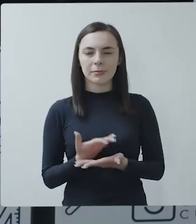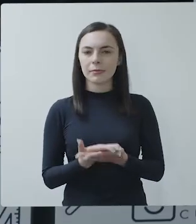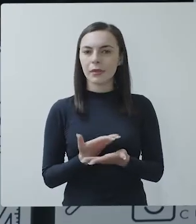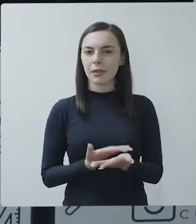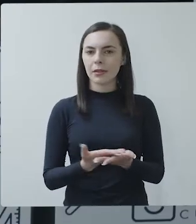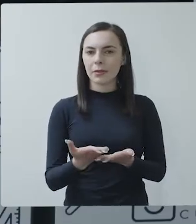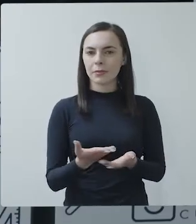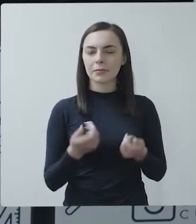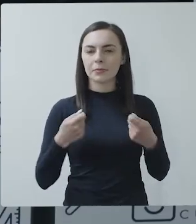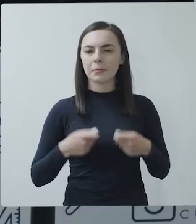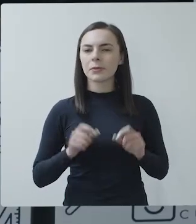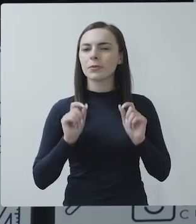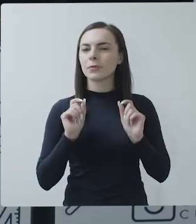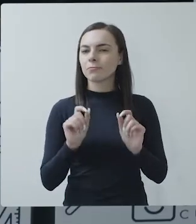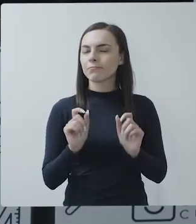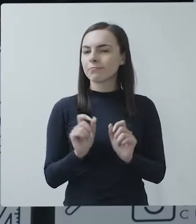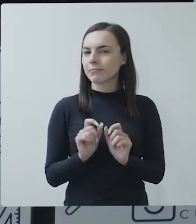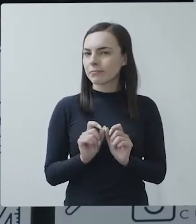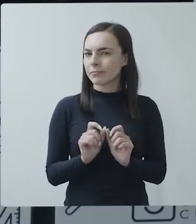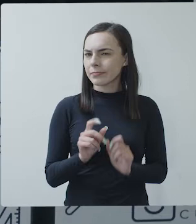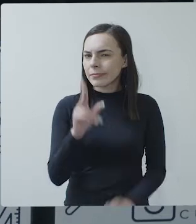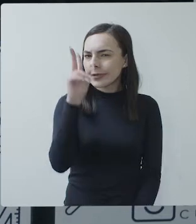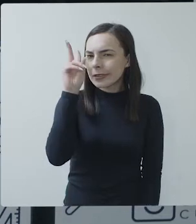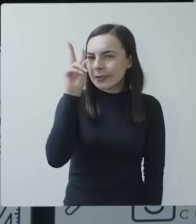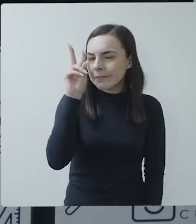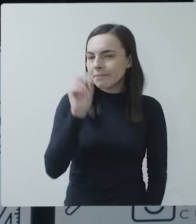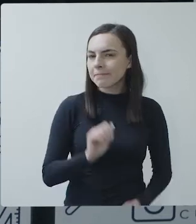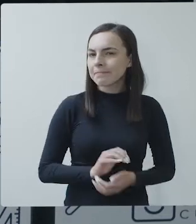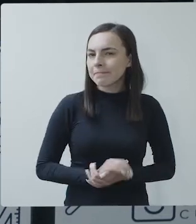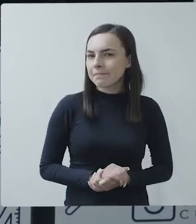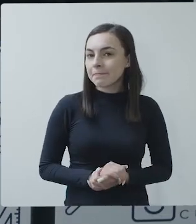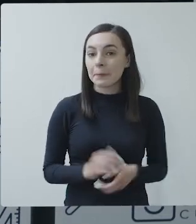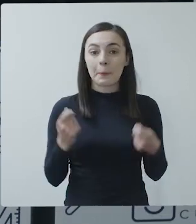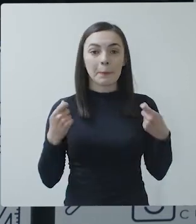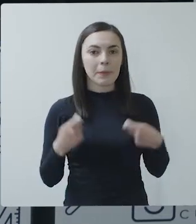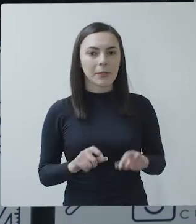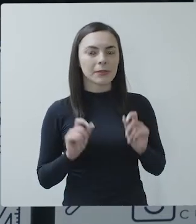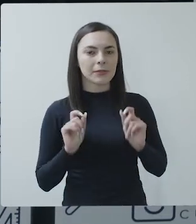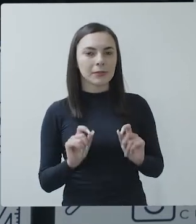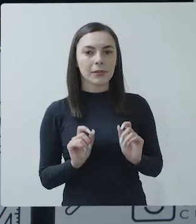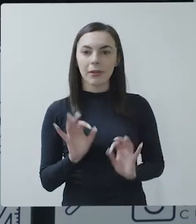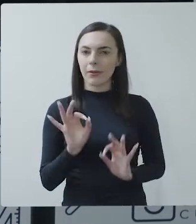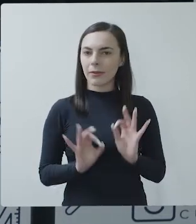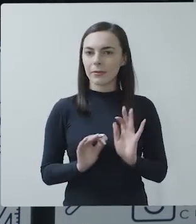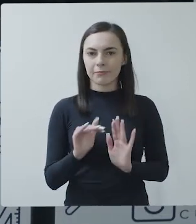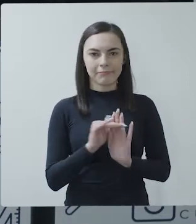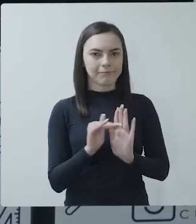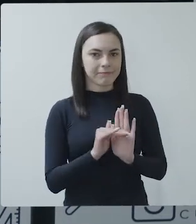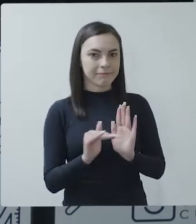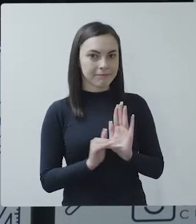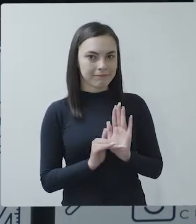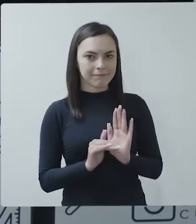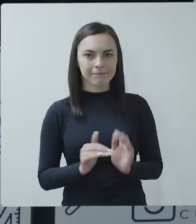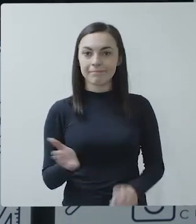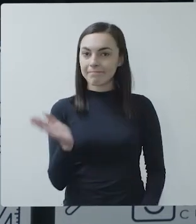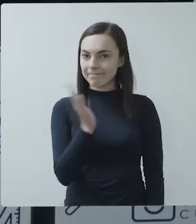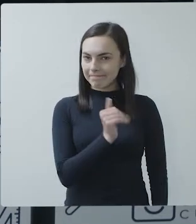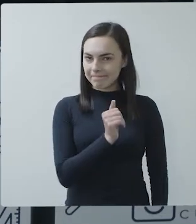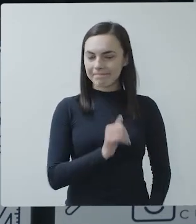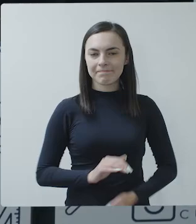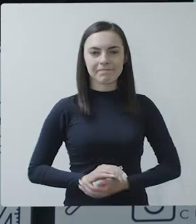aula, a gente precisa fazer o quê? Vamos ver se vocês lembram. Nós precisamos organizar nossa rotina. Vamos